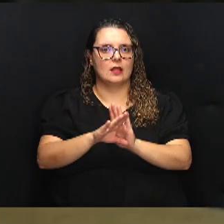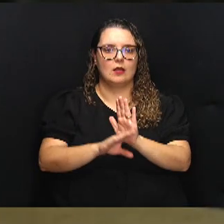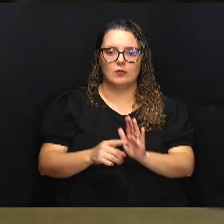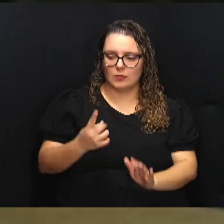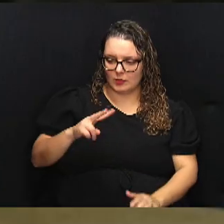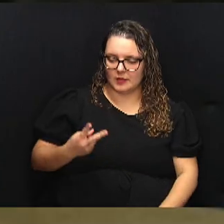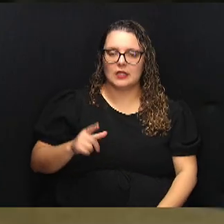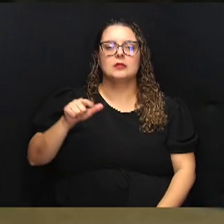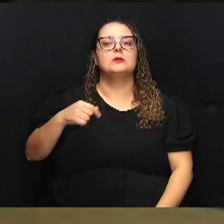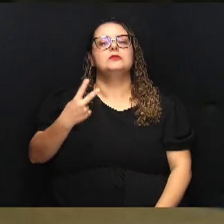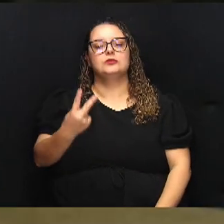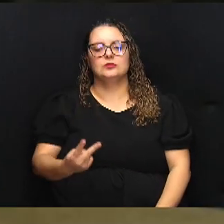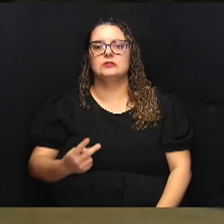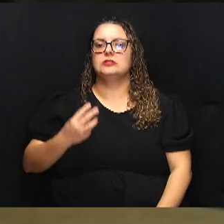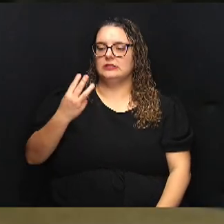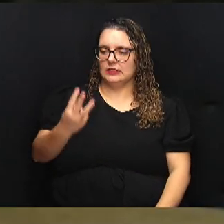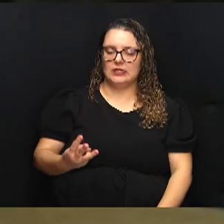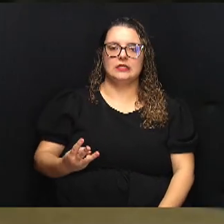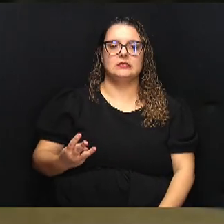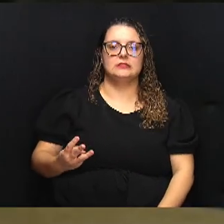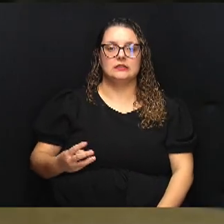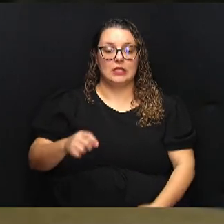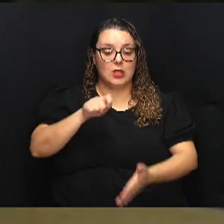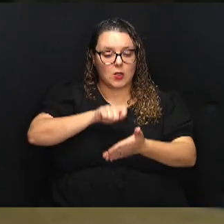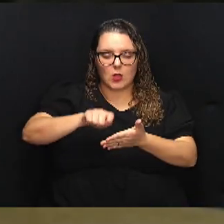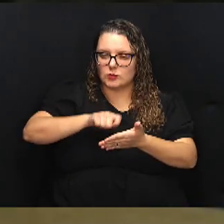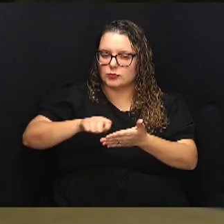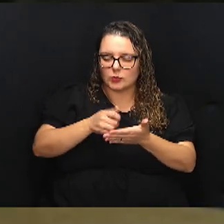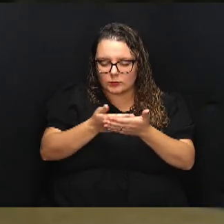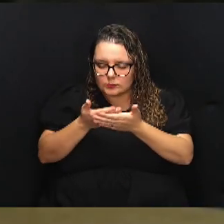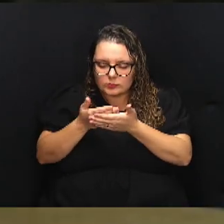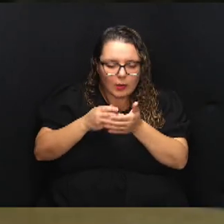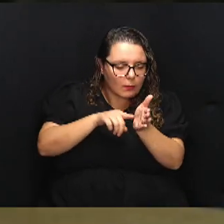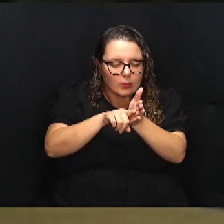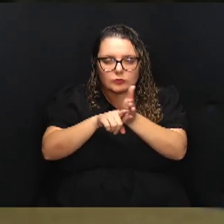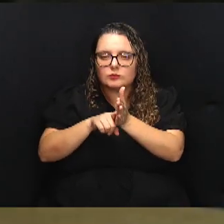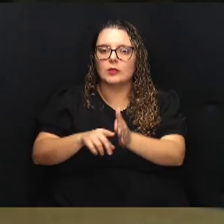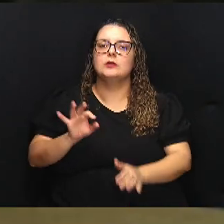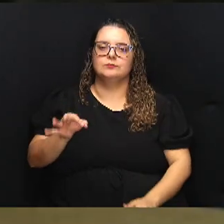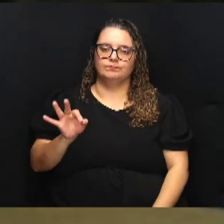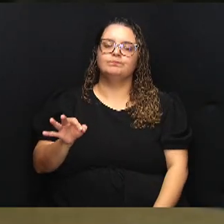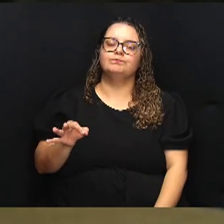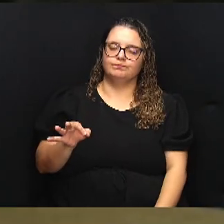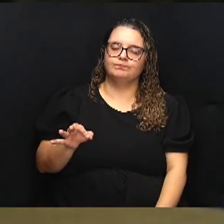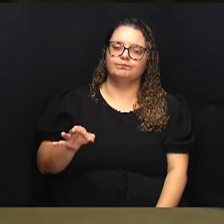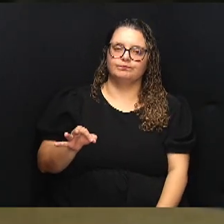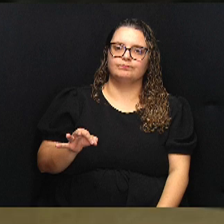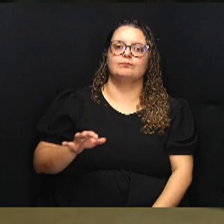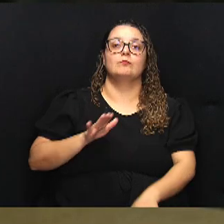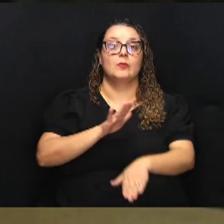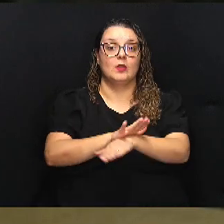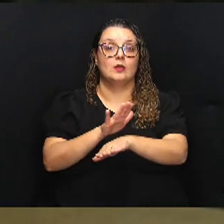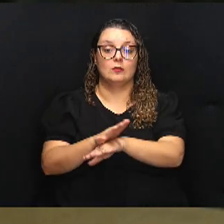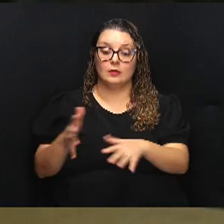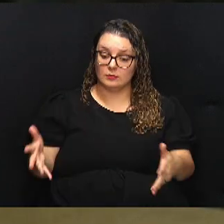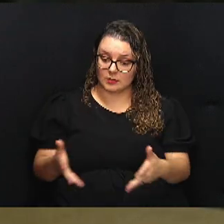depois 2 vezes, depois 3 vezes. Anota tudo que foi dito aqui. Eu tenho certeza que vai te ajudar e bastante. Não